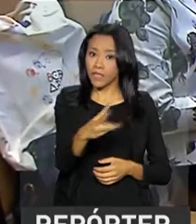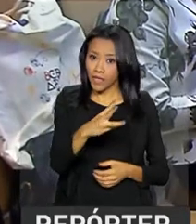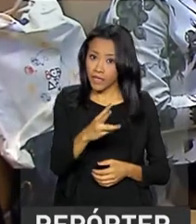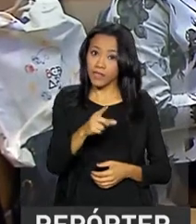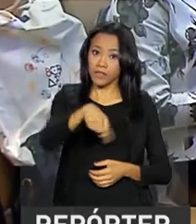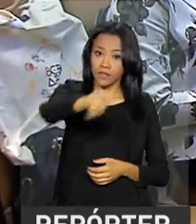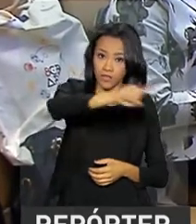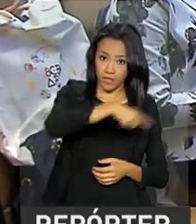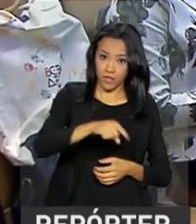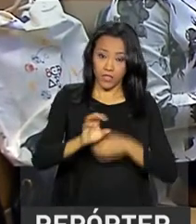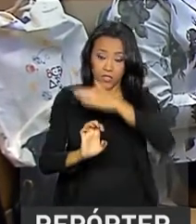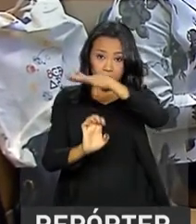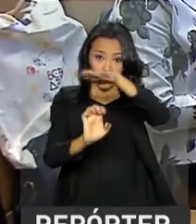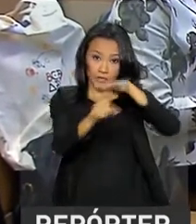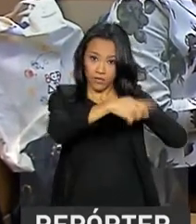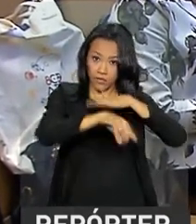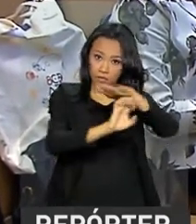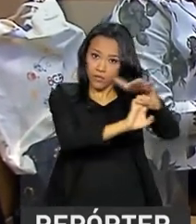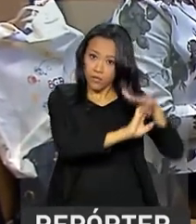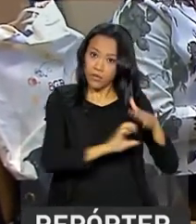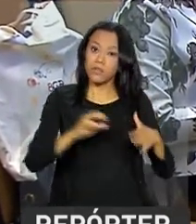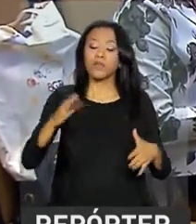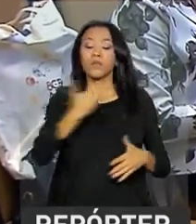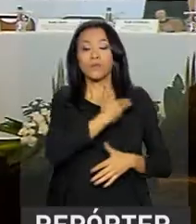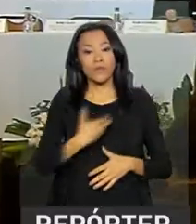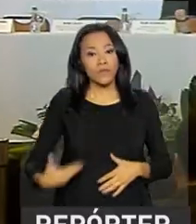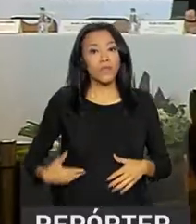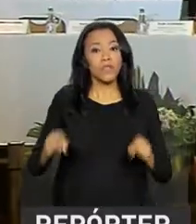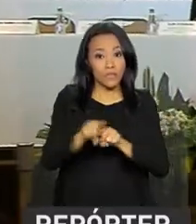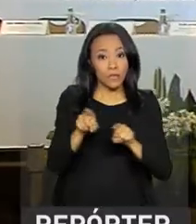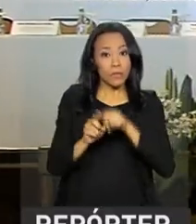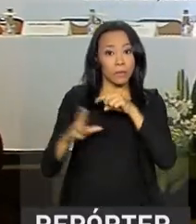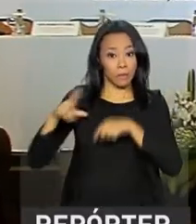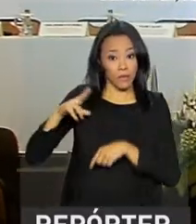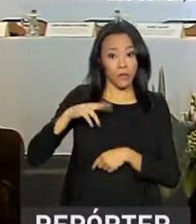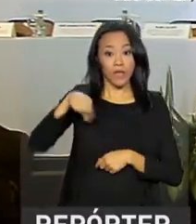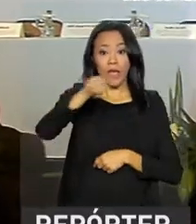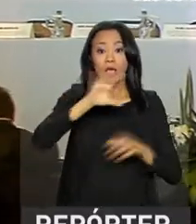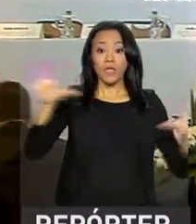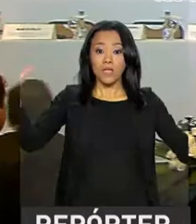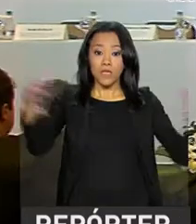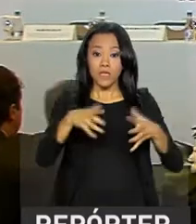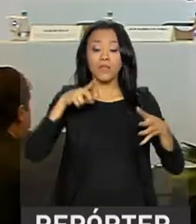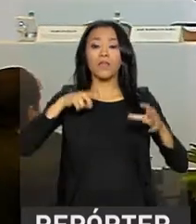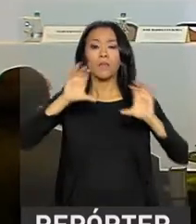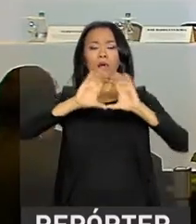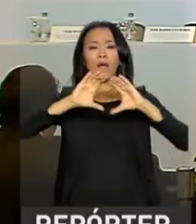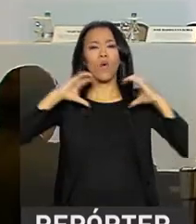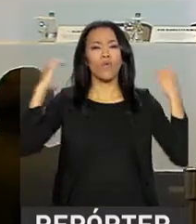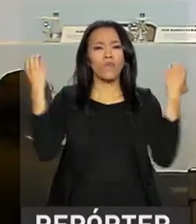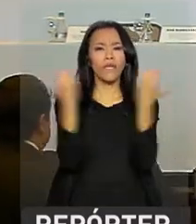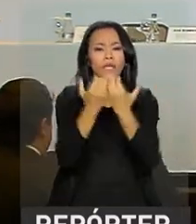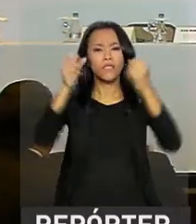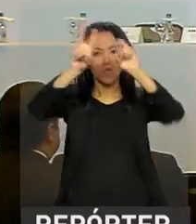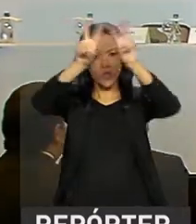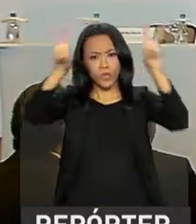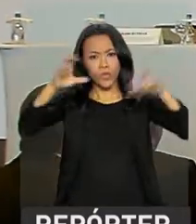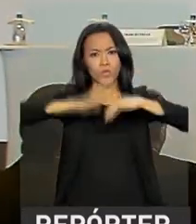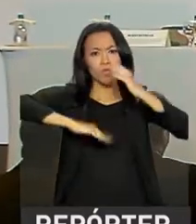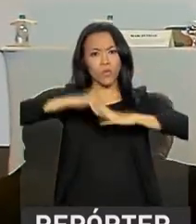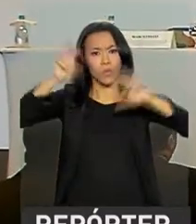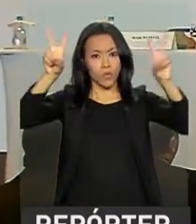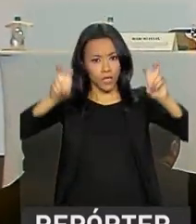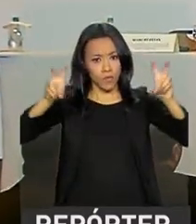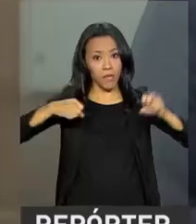27 núcleos estaduais além do apoio financeiro às ações envolvem uma conferência nacional sobre o tema reali a